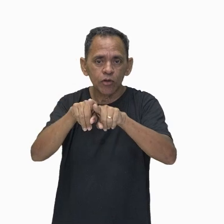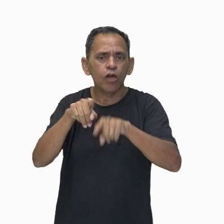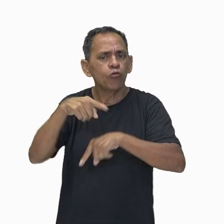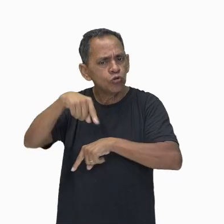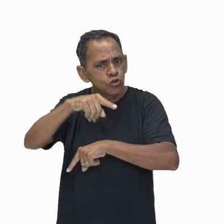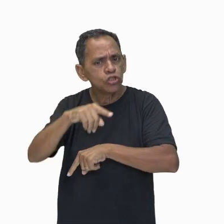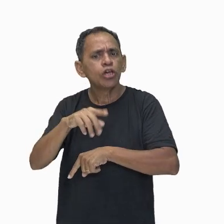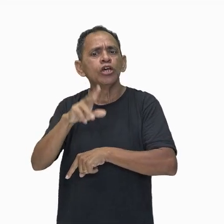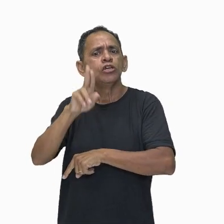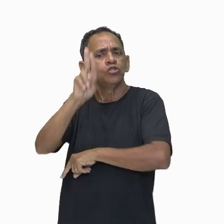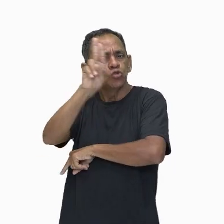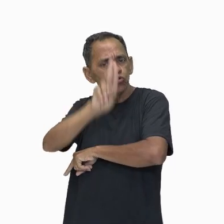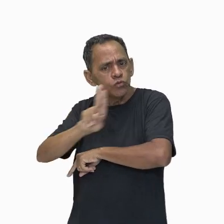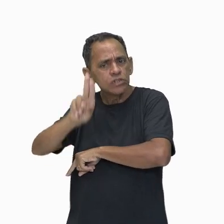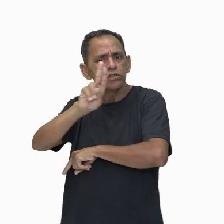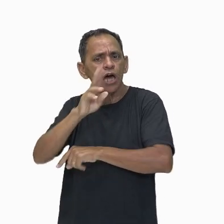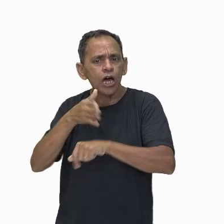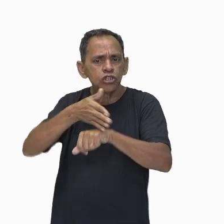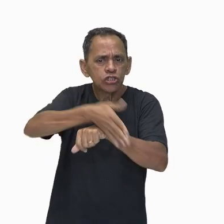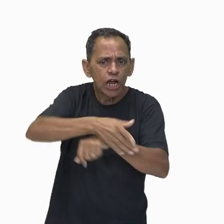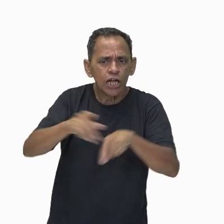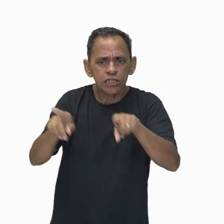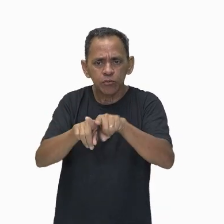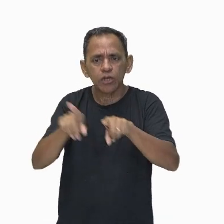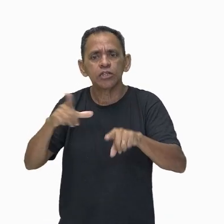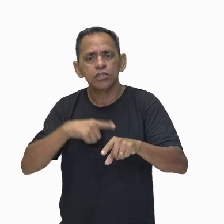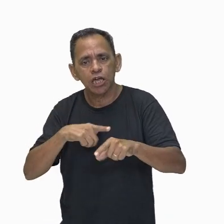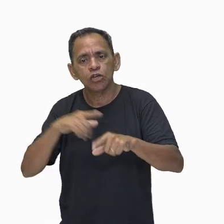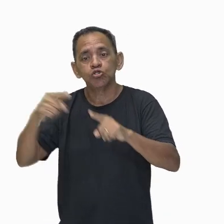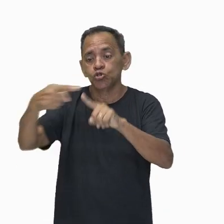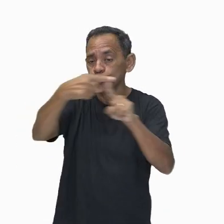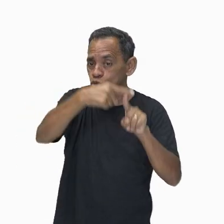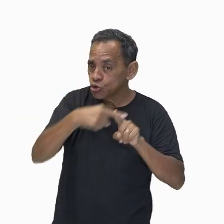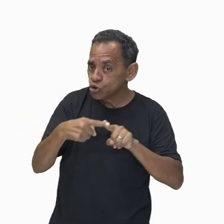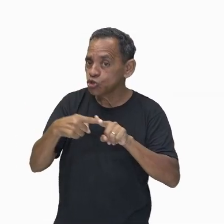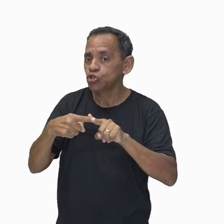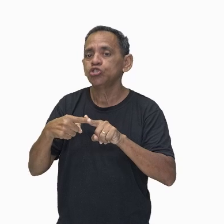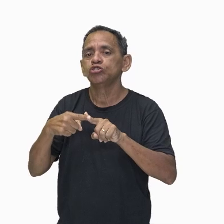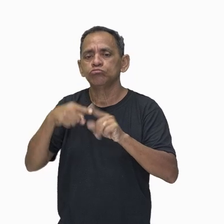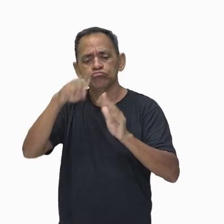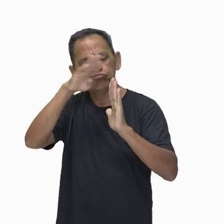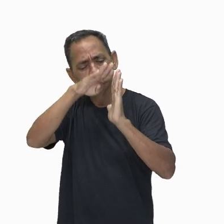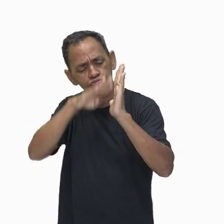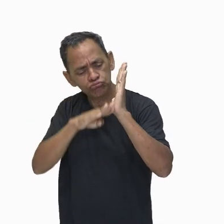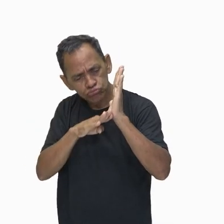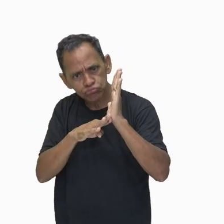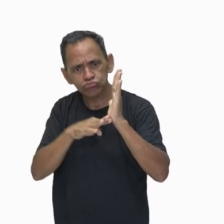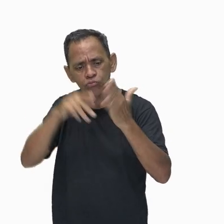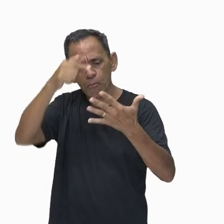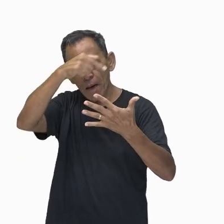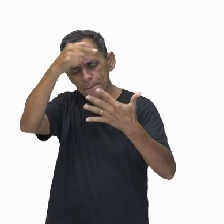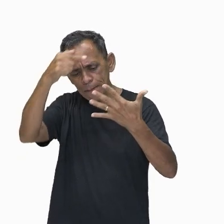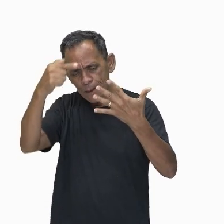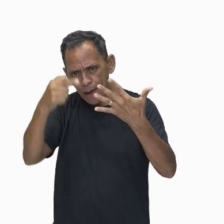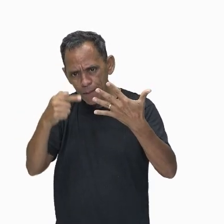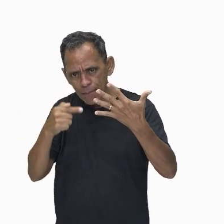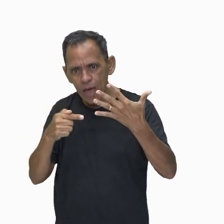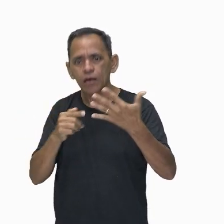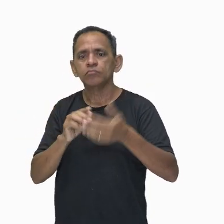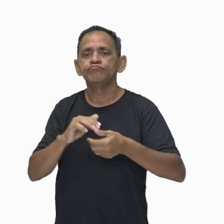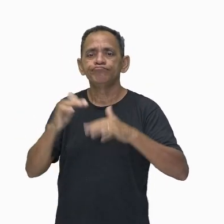vestibular, exercício, que são os tipos de movimento, tá, pessoal? Dá só uma olhada aqui no primeiro tipo de